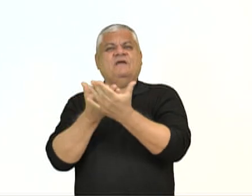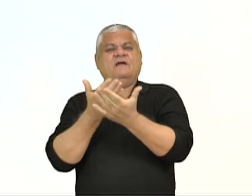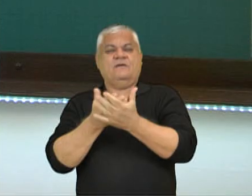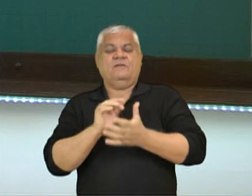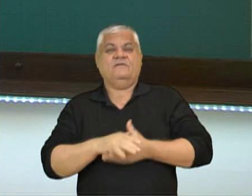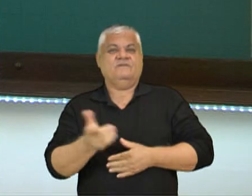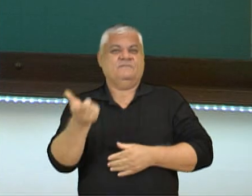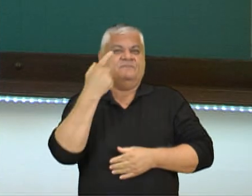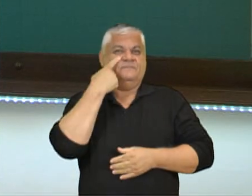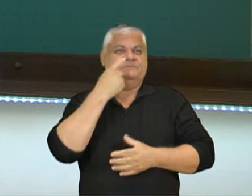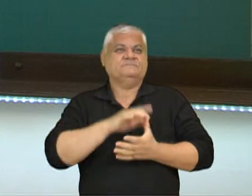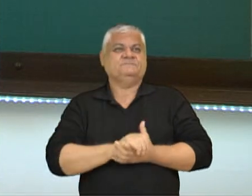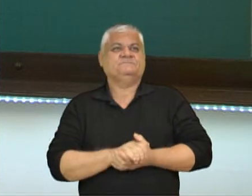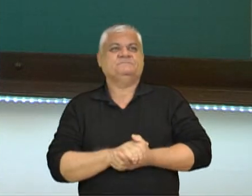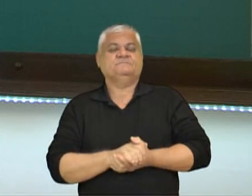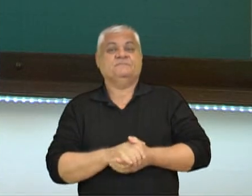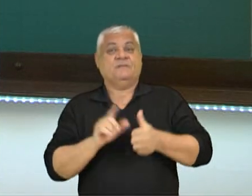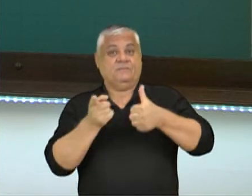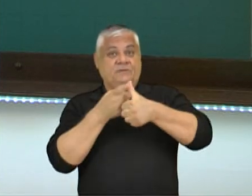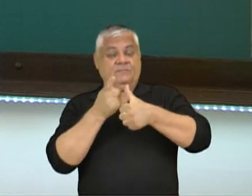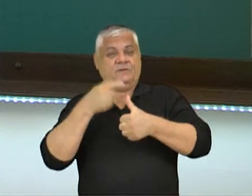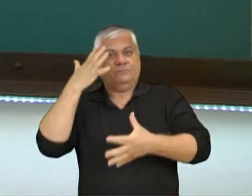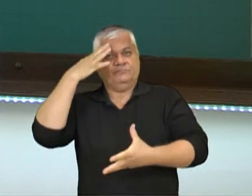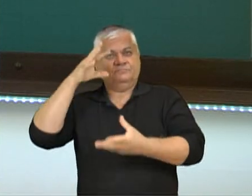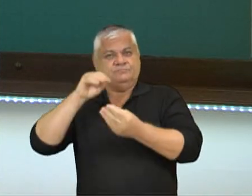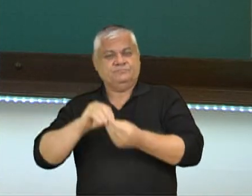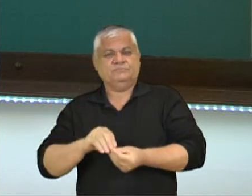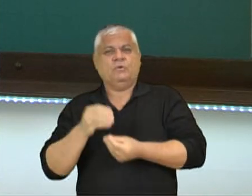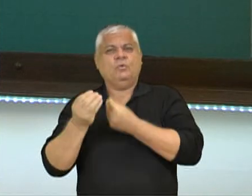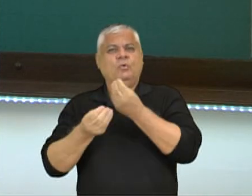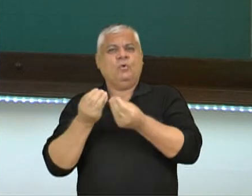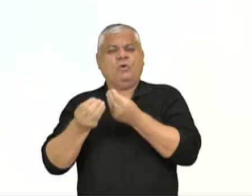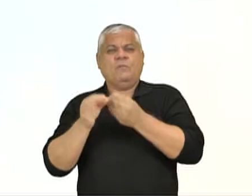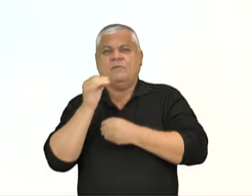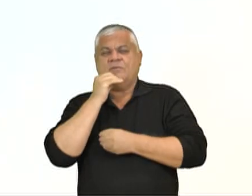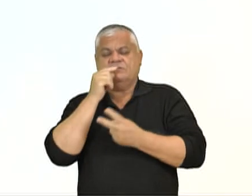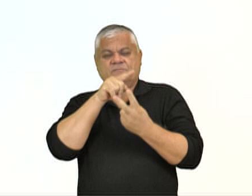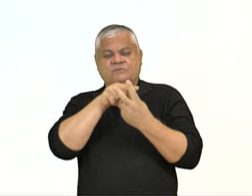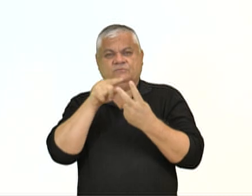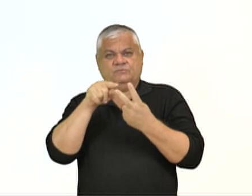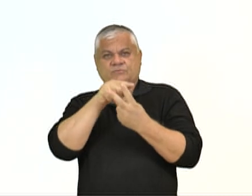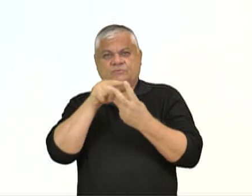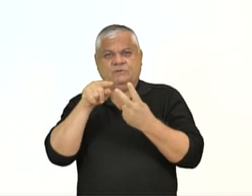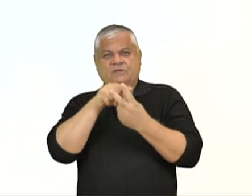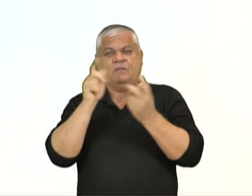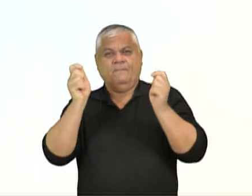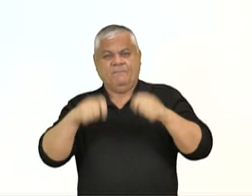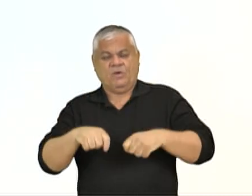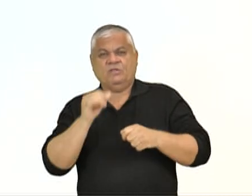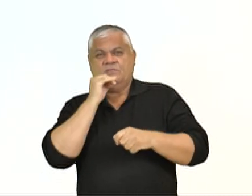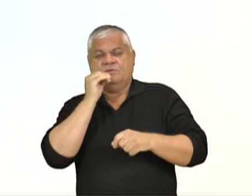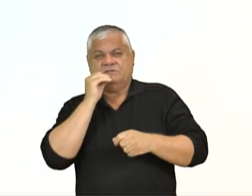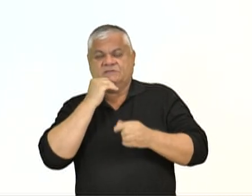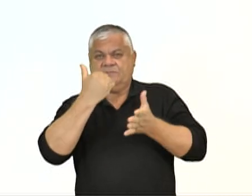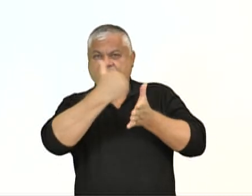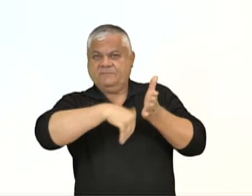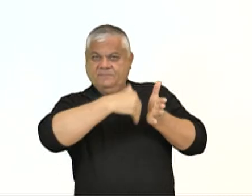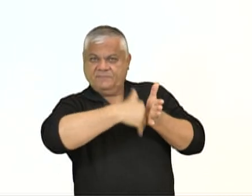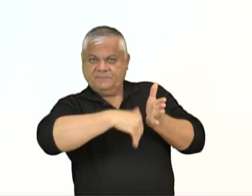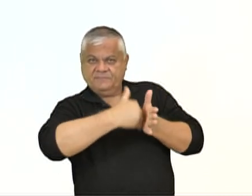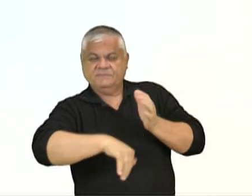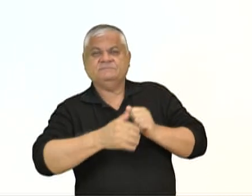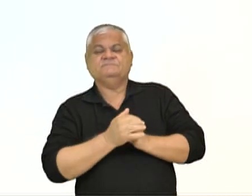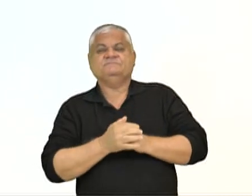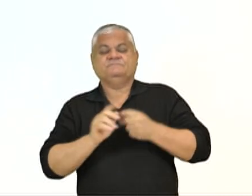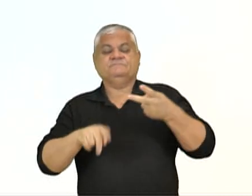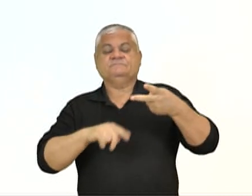Então vem aqui comigo. Primeiro, vamos compreender a condição para que duas matrizes possam ser subtraídas.